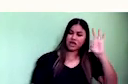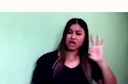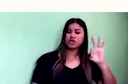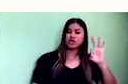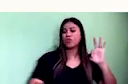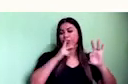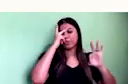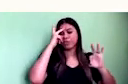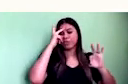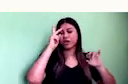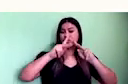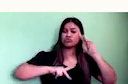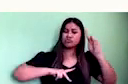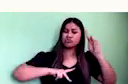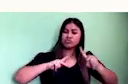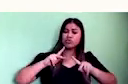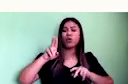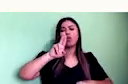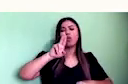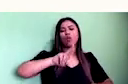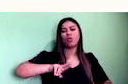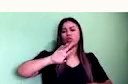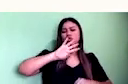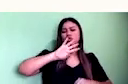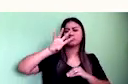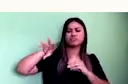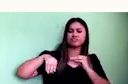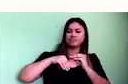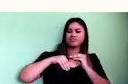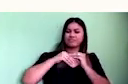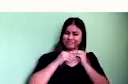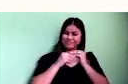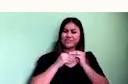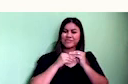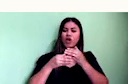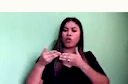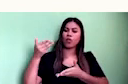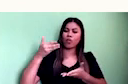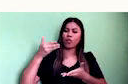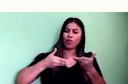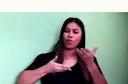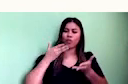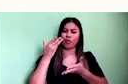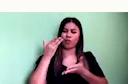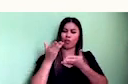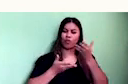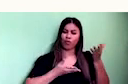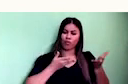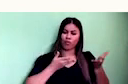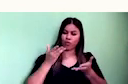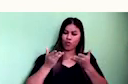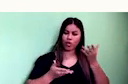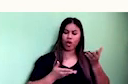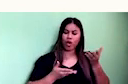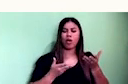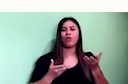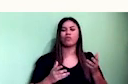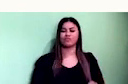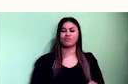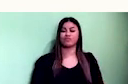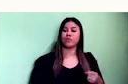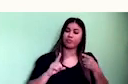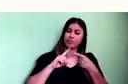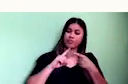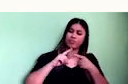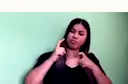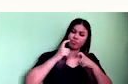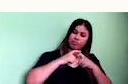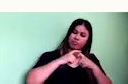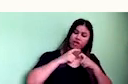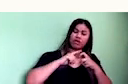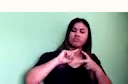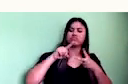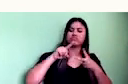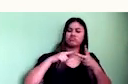de complementar um tratamento tradicional, já que eles estão utilizando, tá?